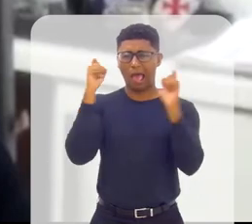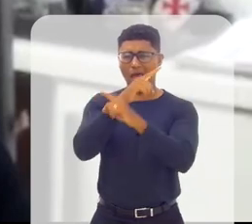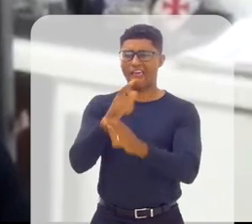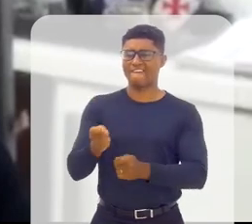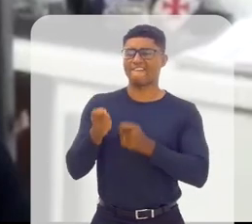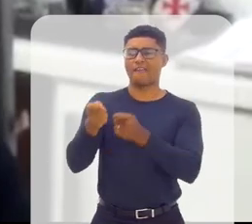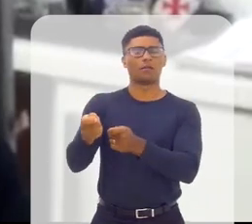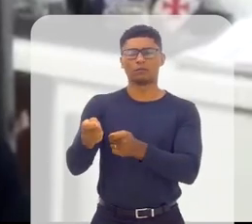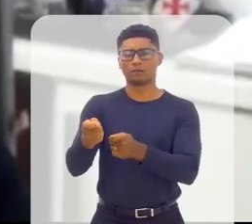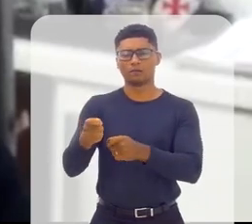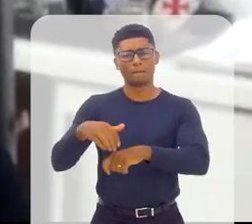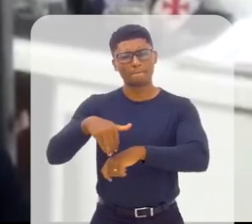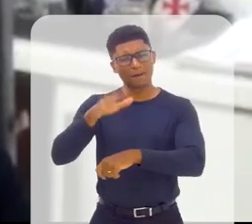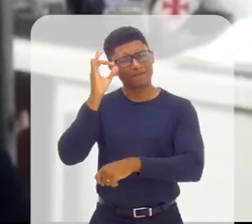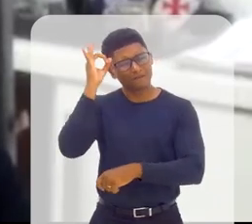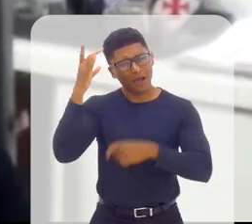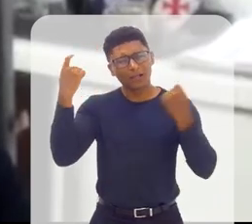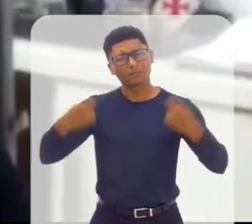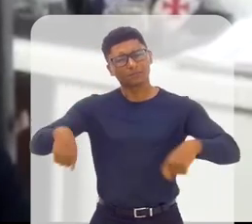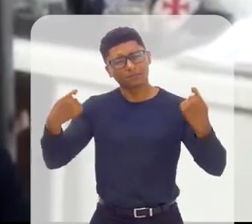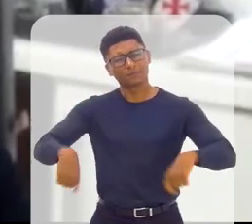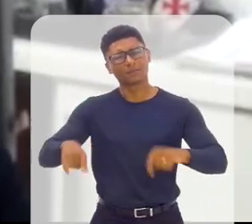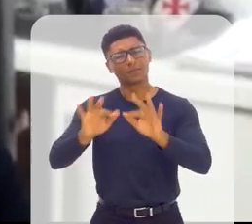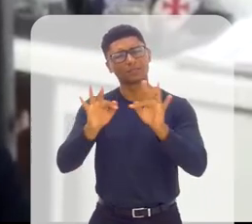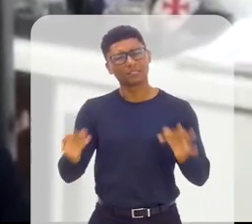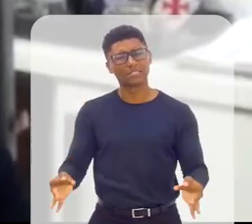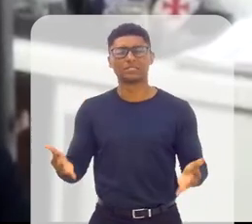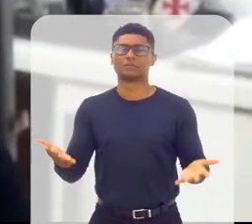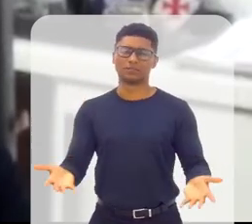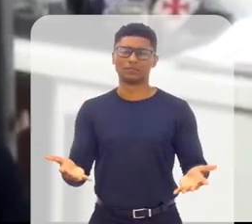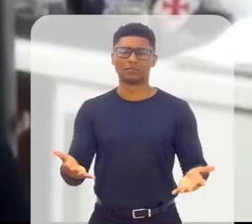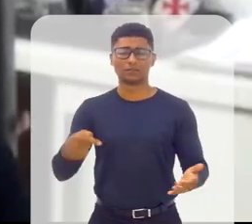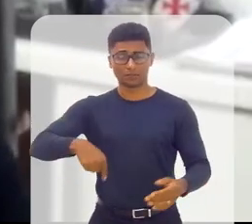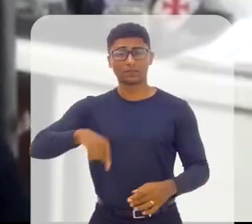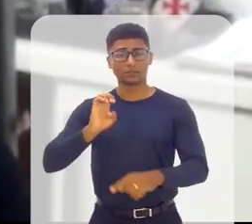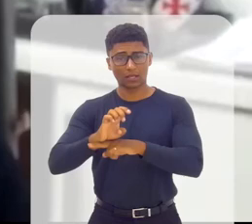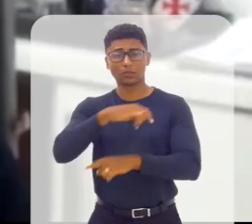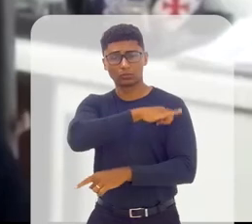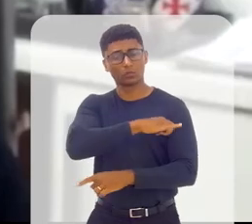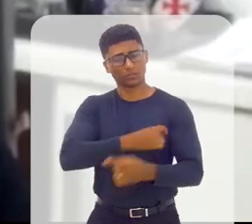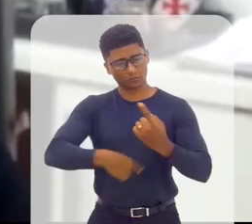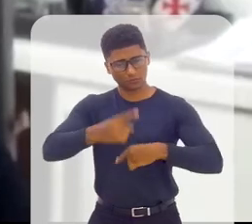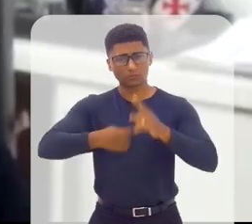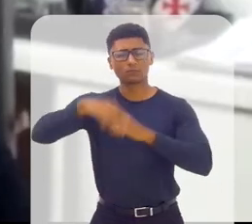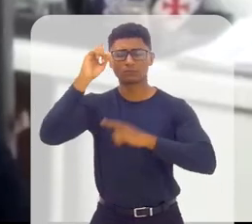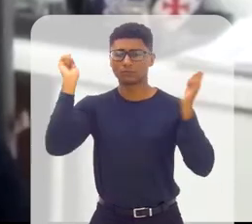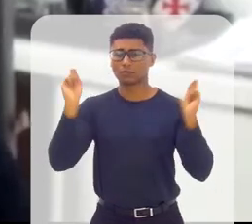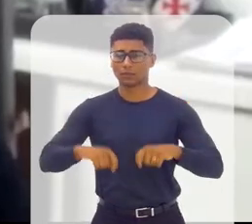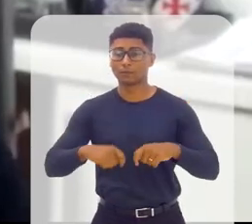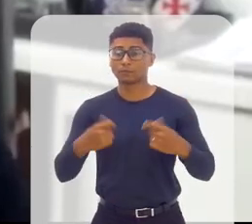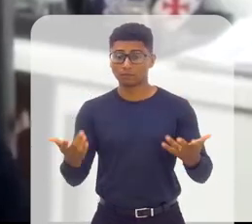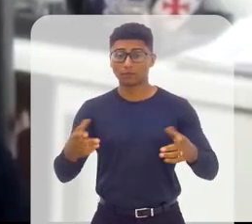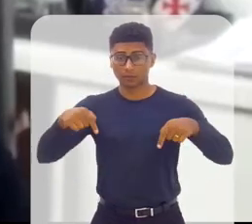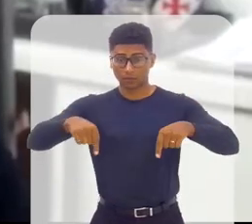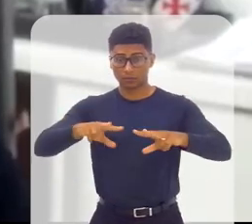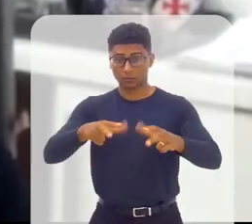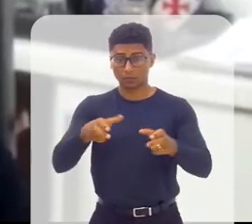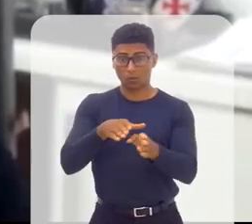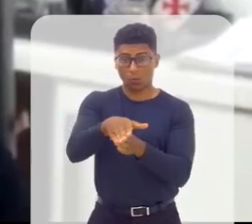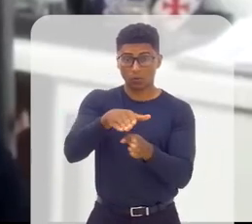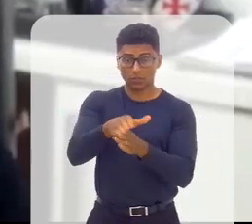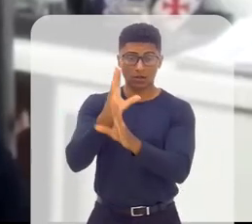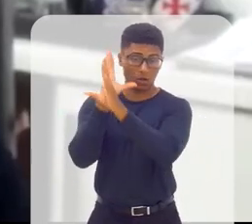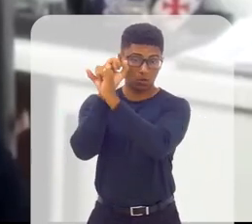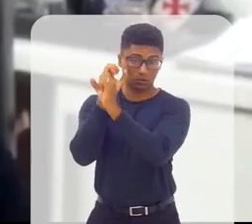gerar renda e trazer prosperidade para o nosso Estado. Então, acho que esse papel preponderante o Conselho de Contabilidade e a